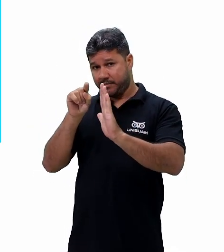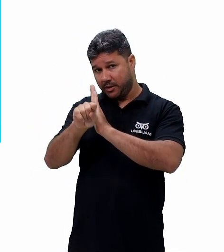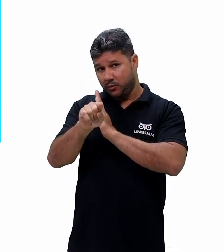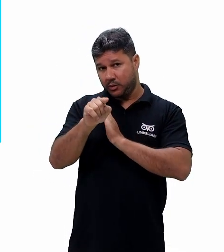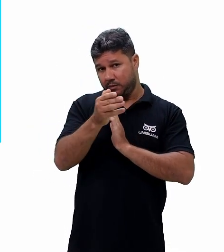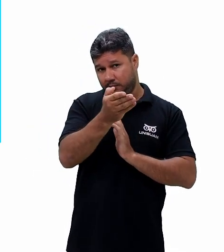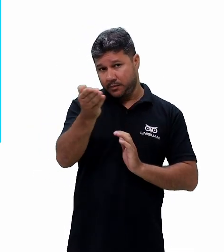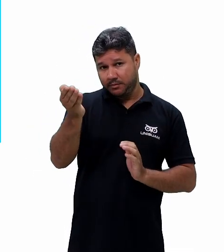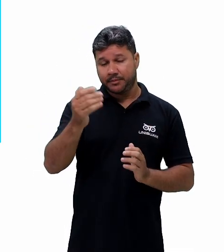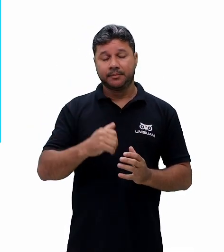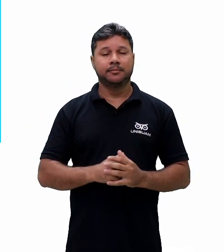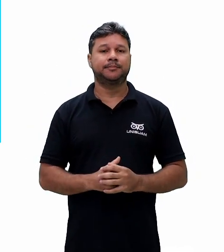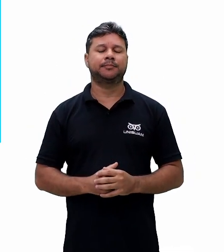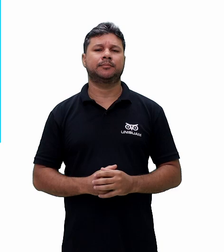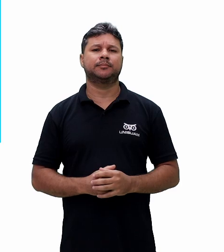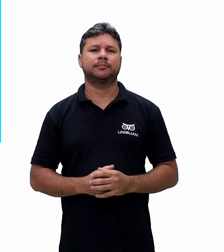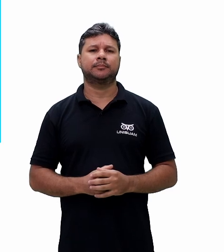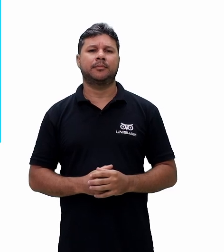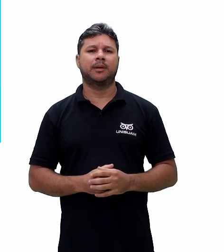para vocês: